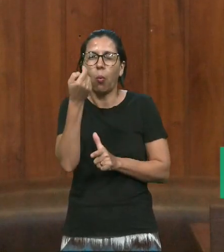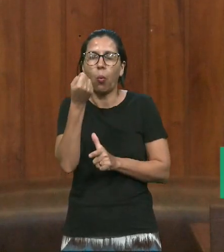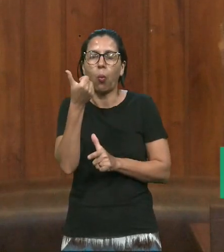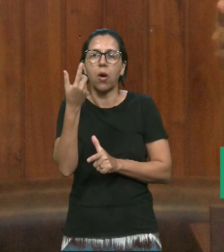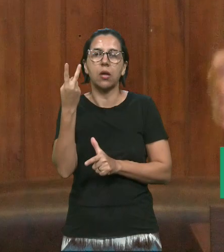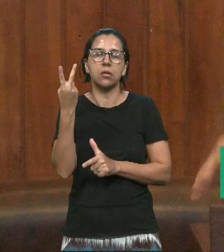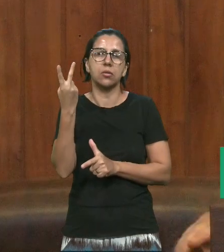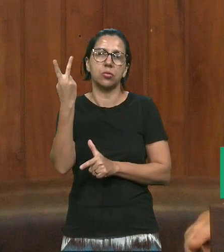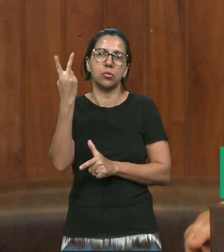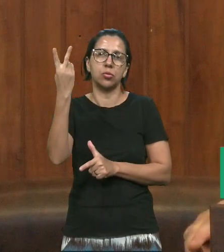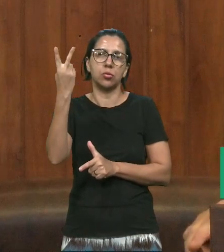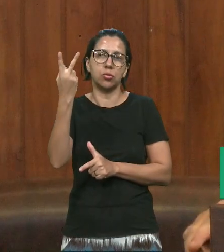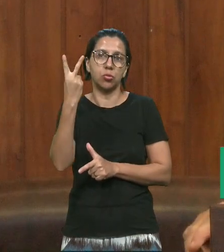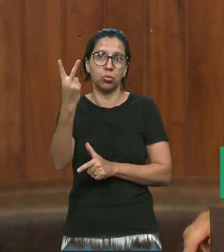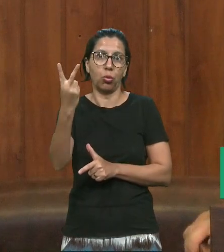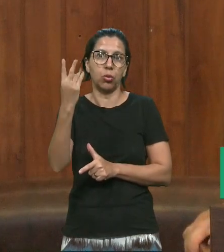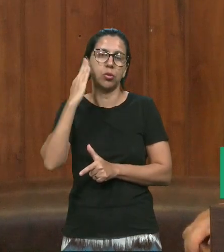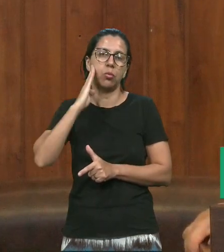quase 2 bilhões aí, se for,